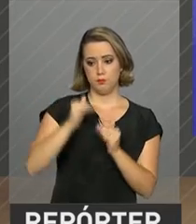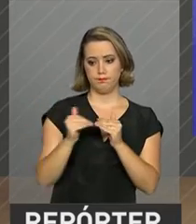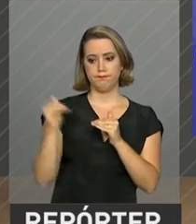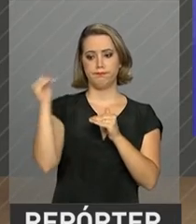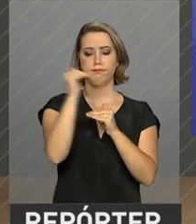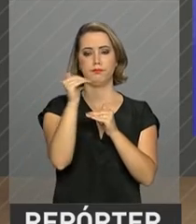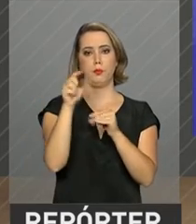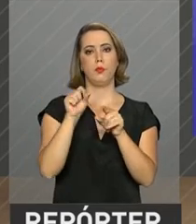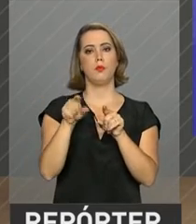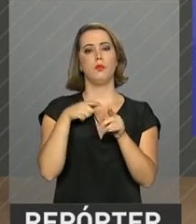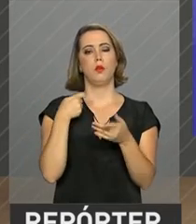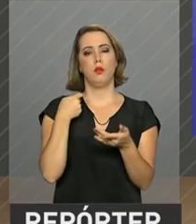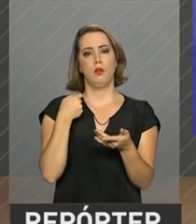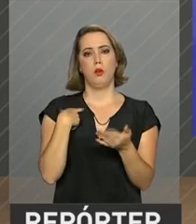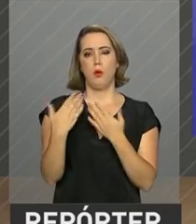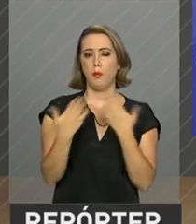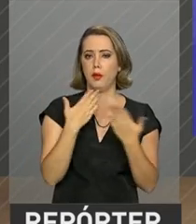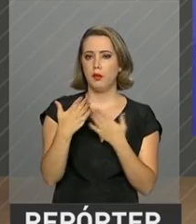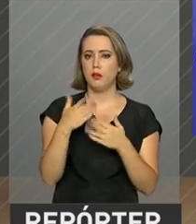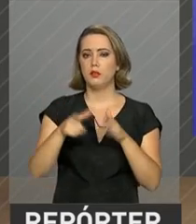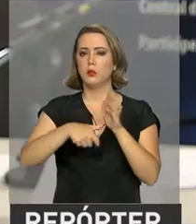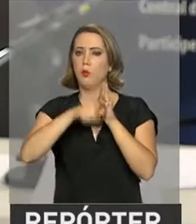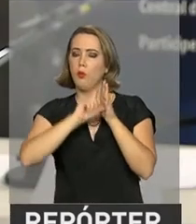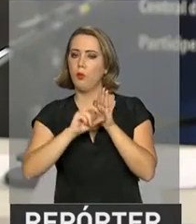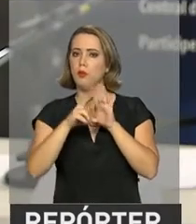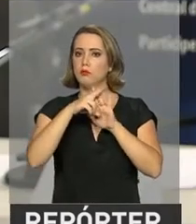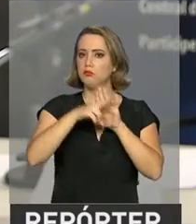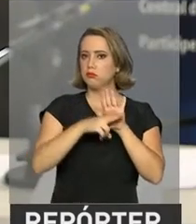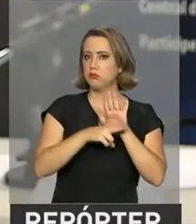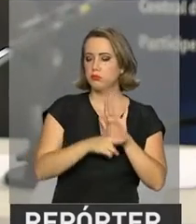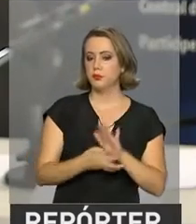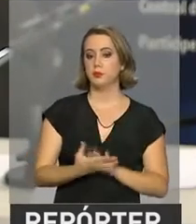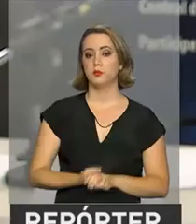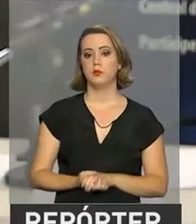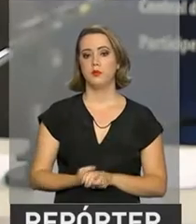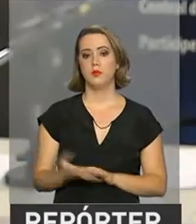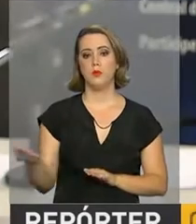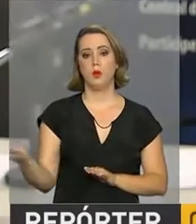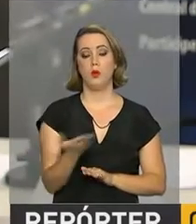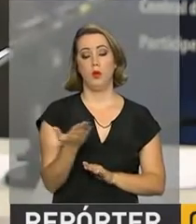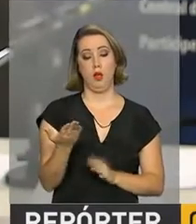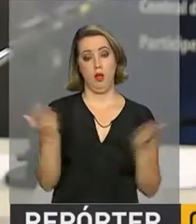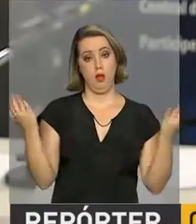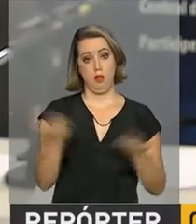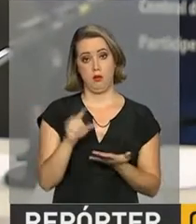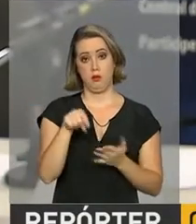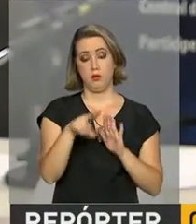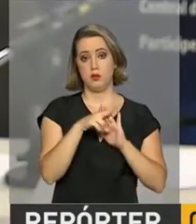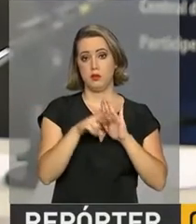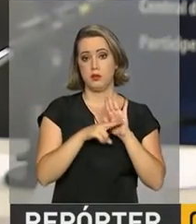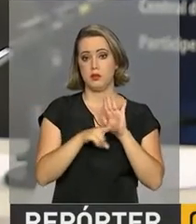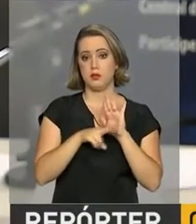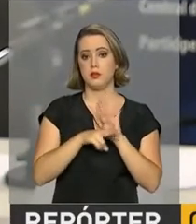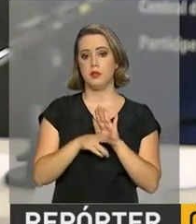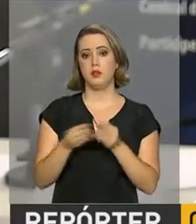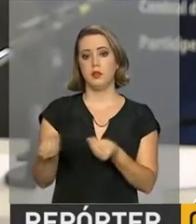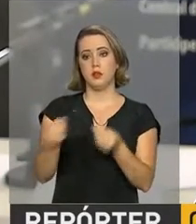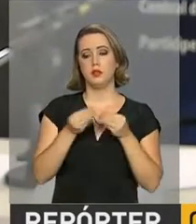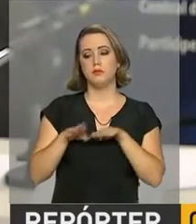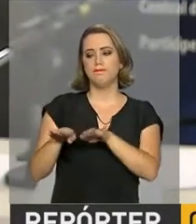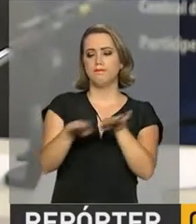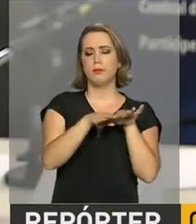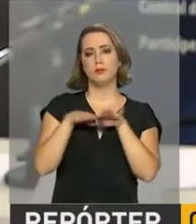faltaria de acordo com as regras atuais aquela extensão quem vai fazer um certo equilíbrio uma igualdade a partir de regras